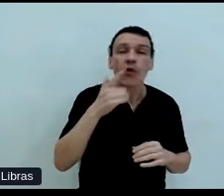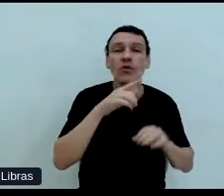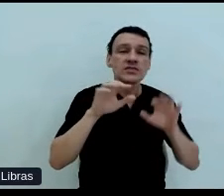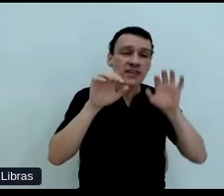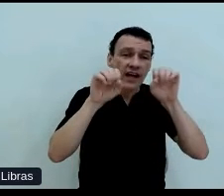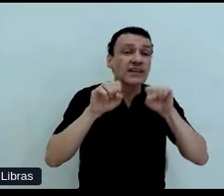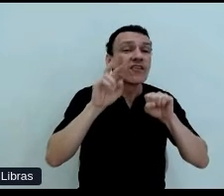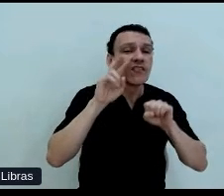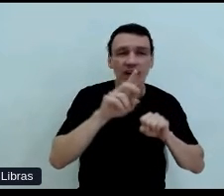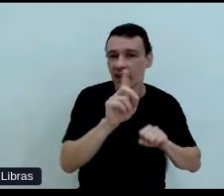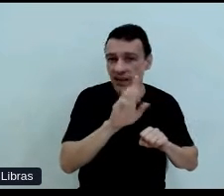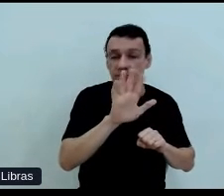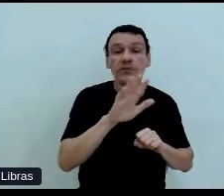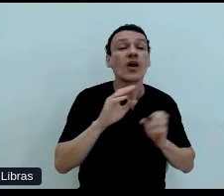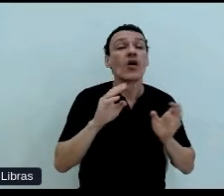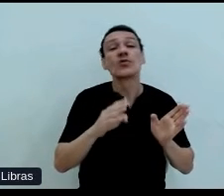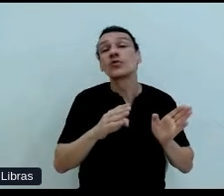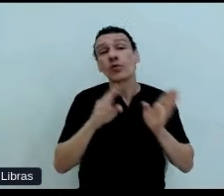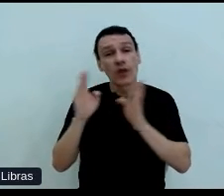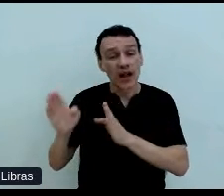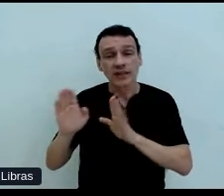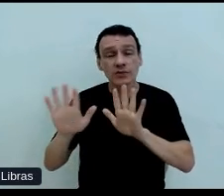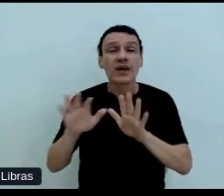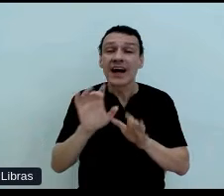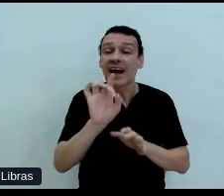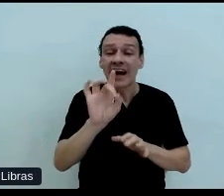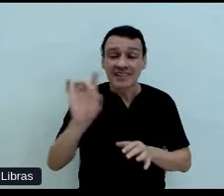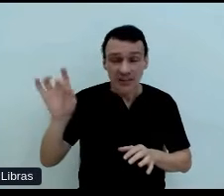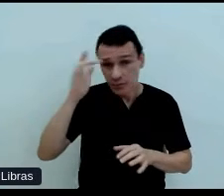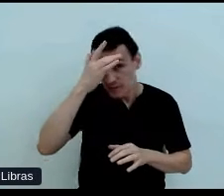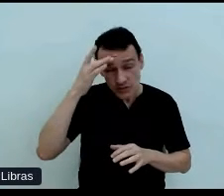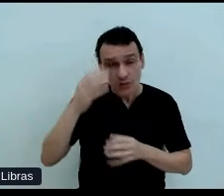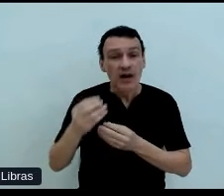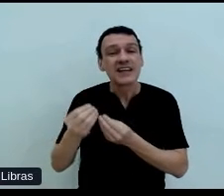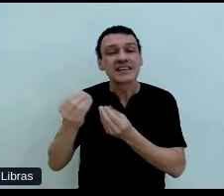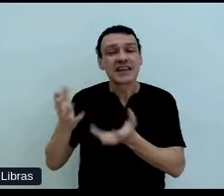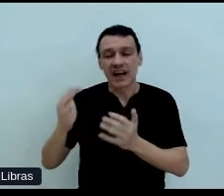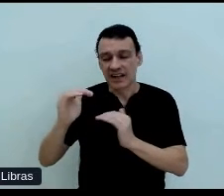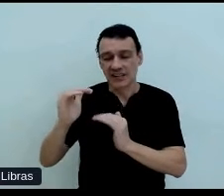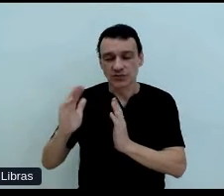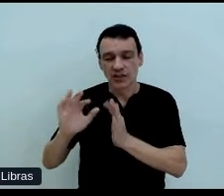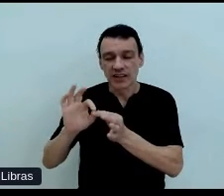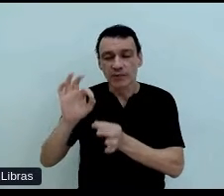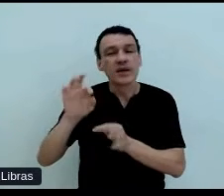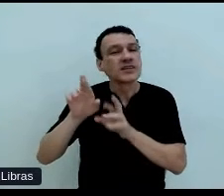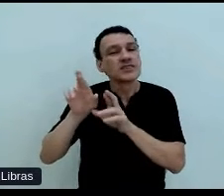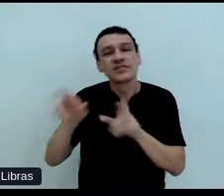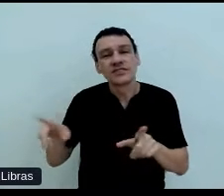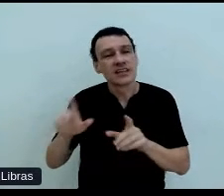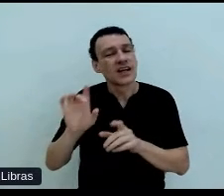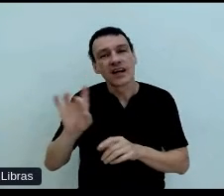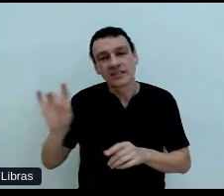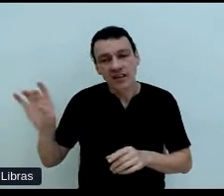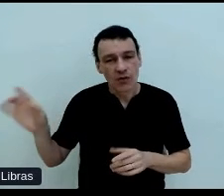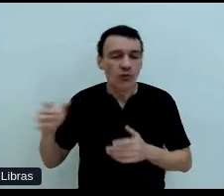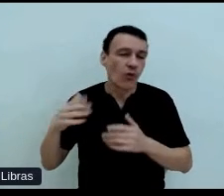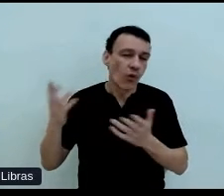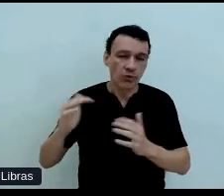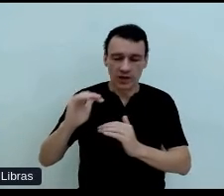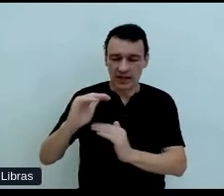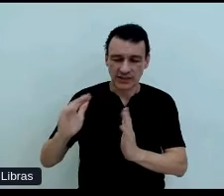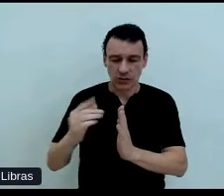lado, existe, para cada pessoa, se dá um caixote de tamanho diferente, ou se dá mais caixotes para